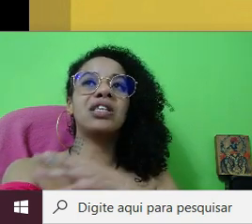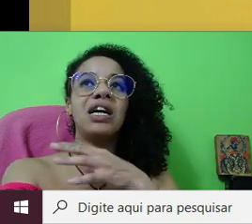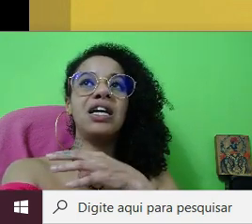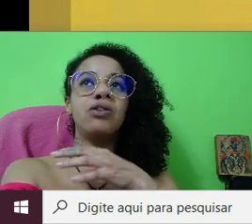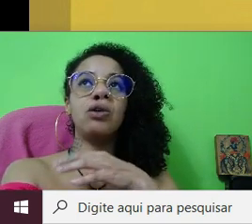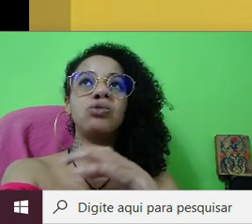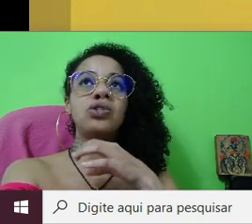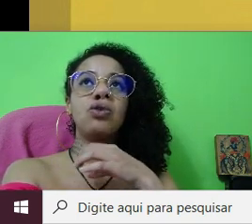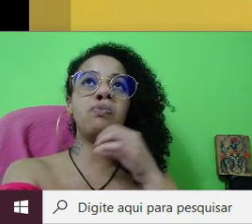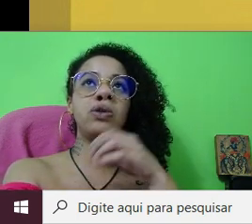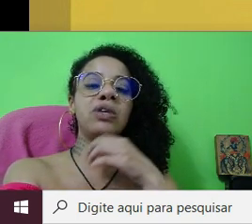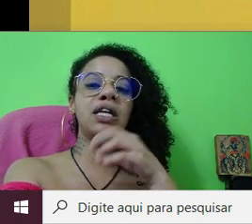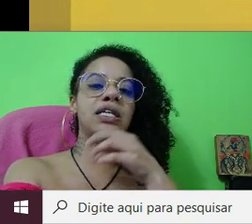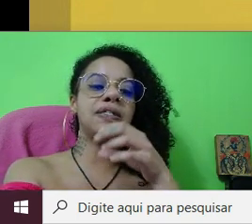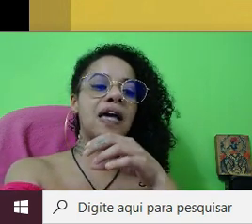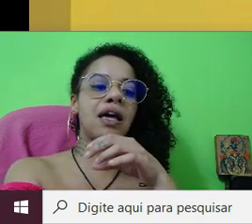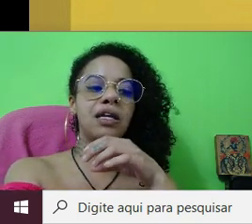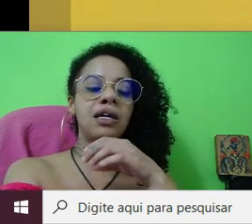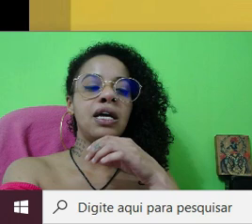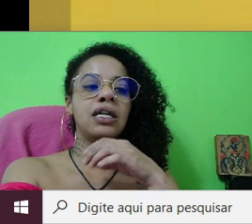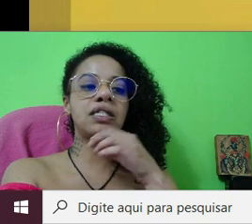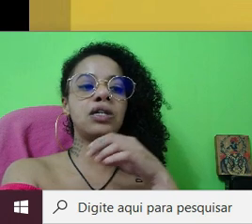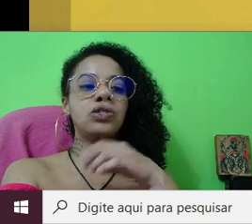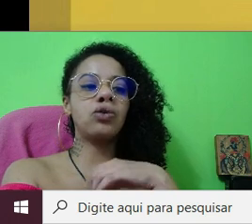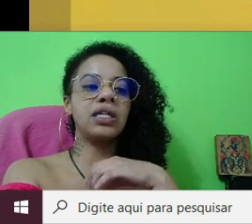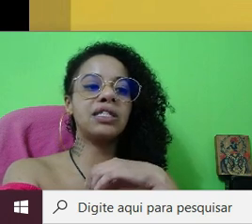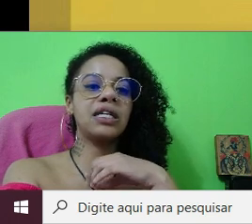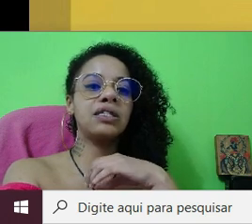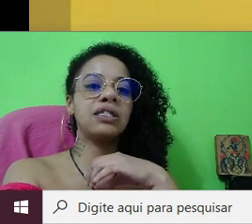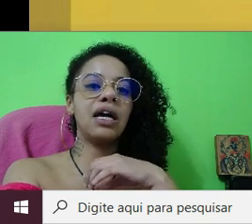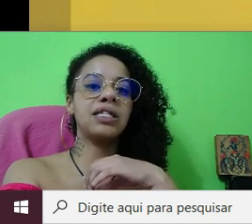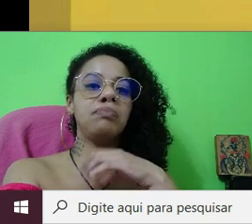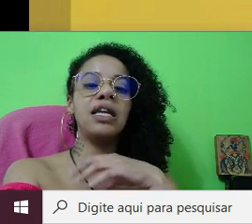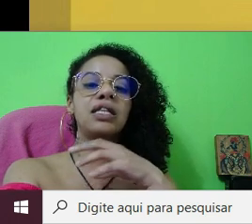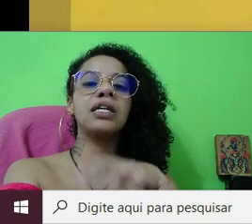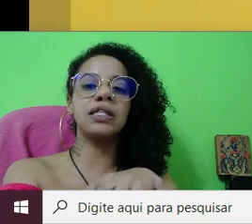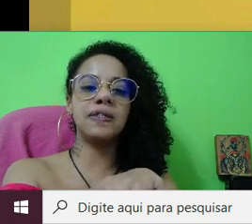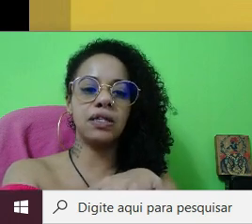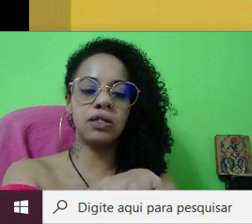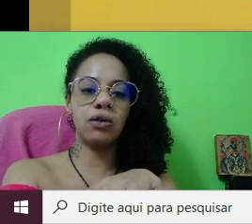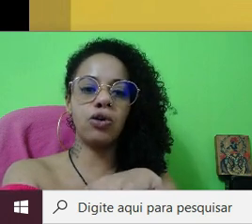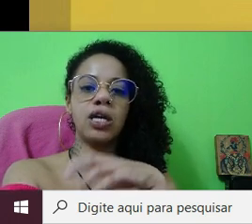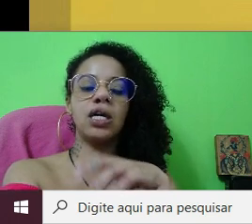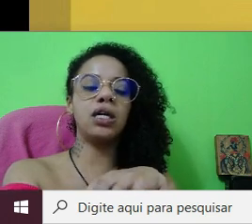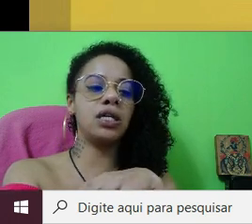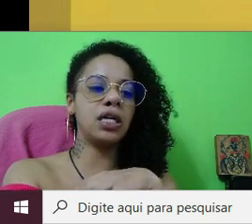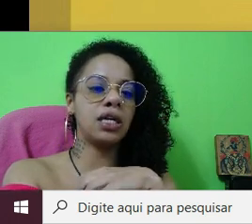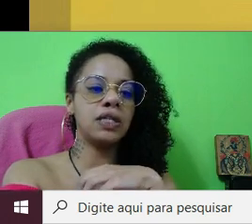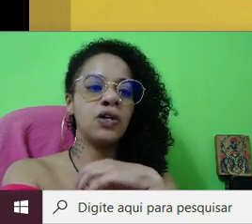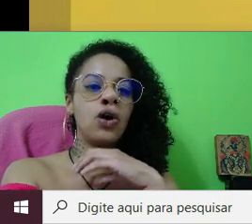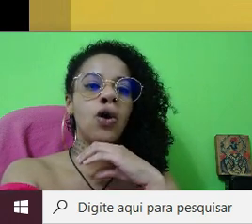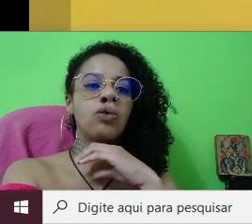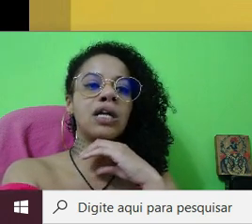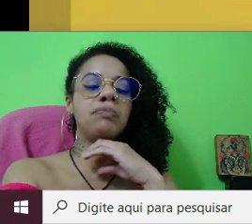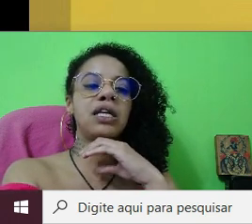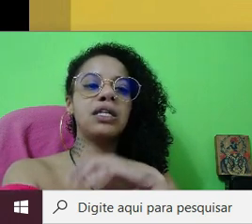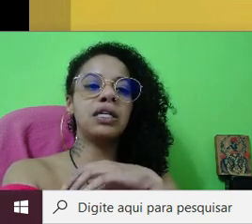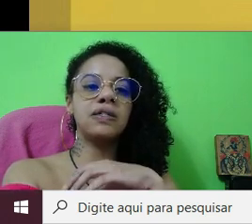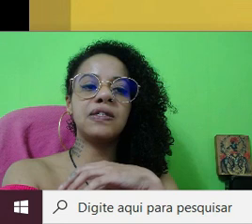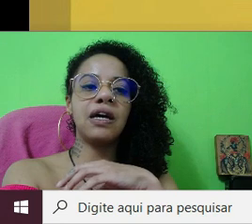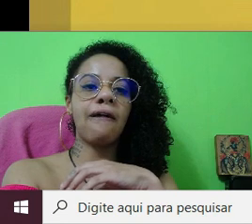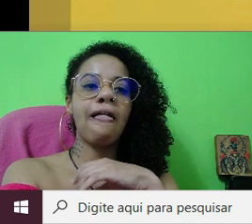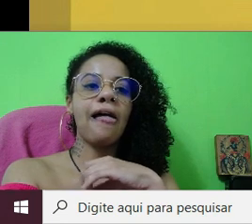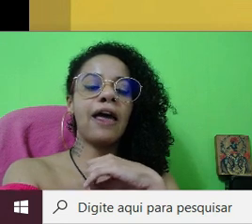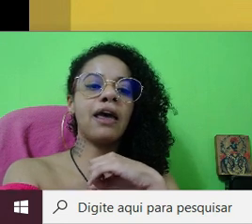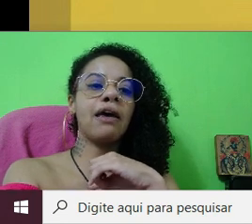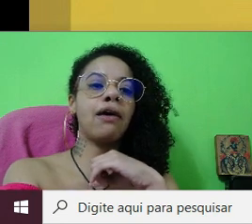e outra eu não estou muito interessada nas questões das militâncias orgânicas ou da